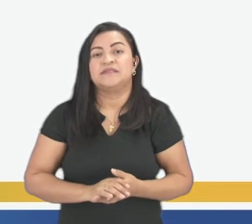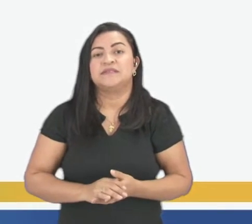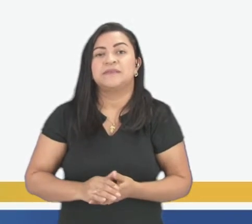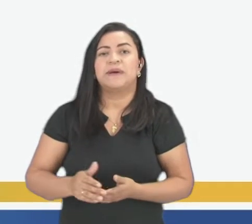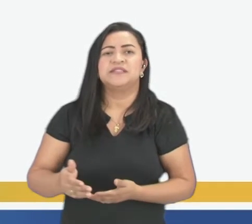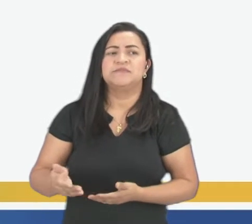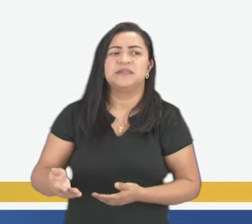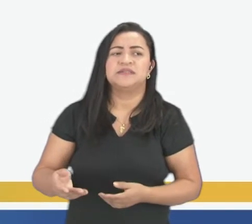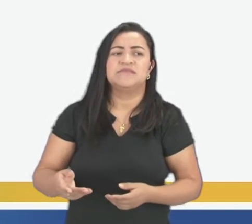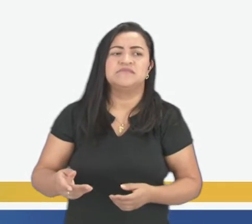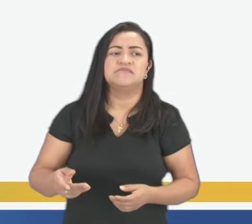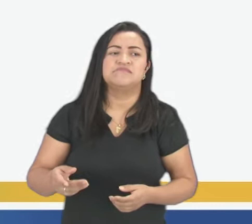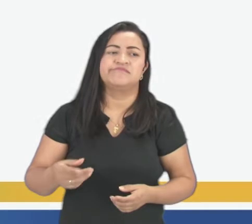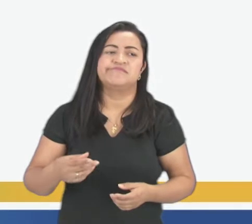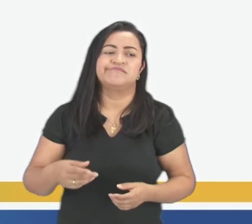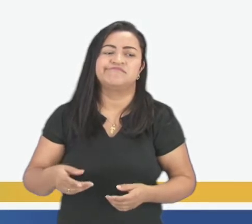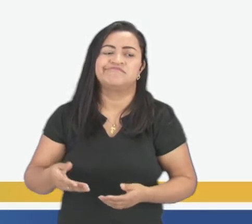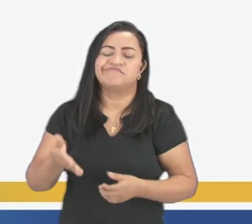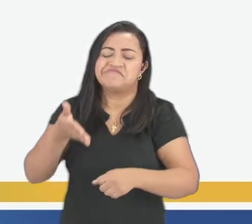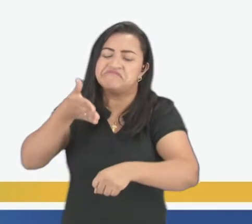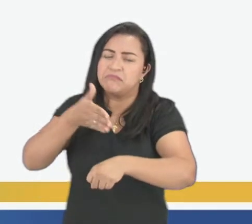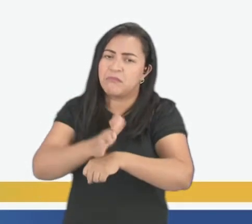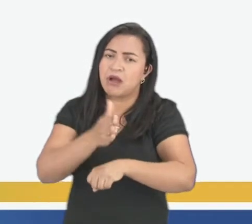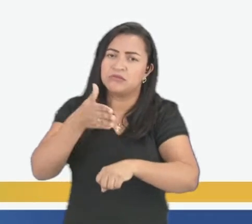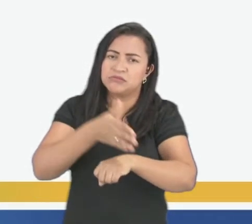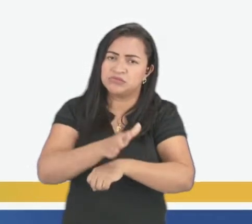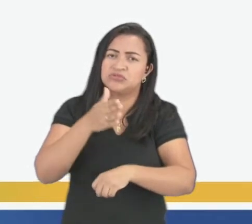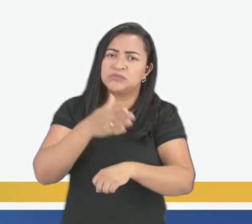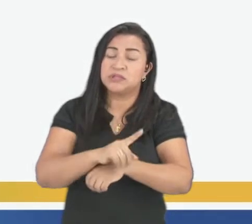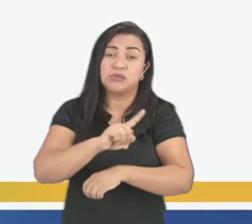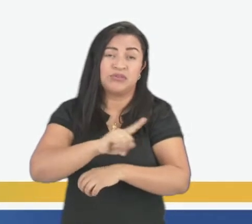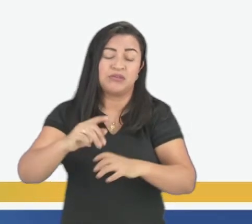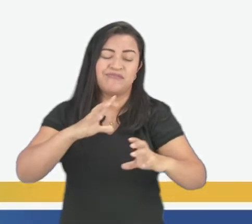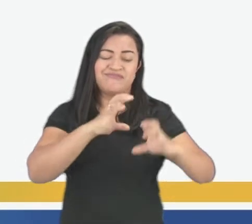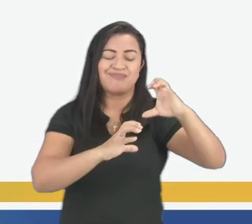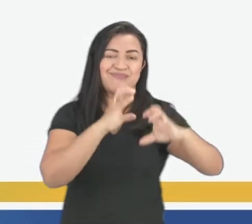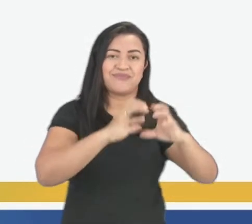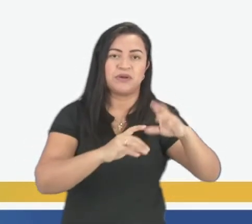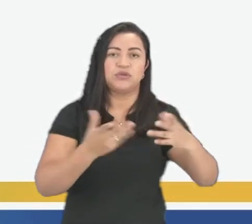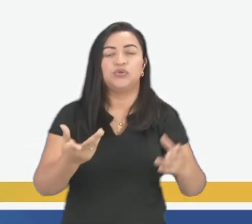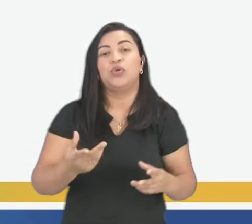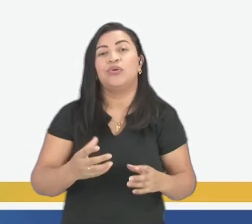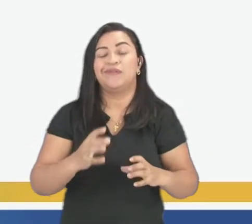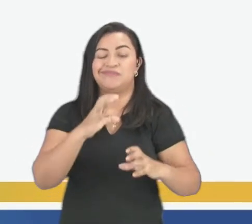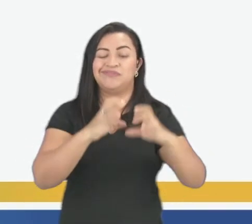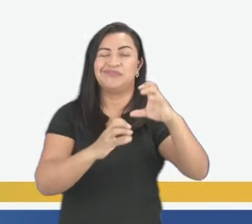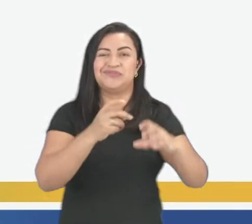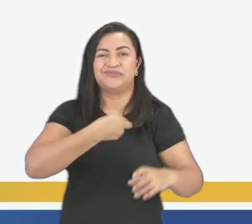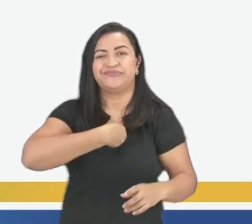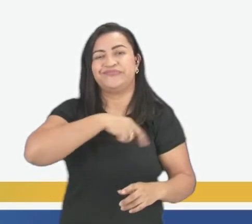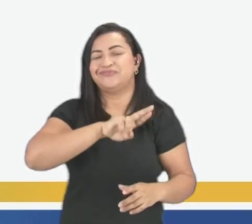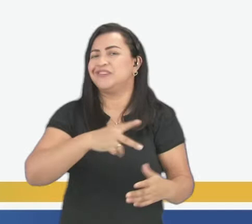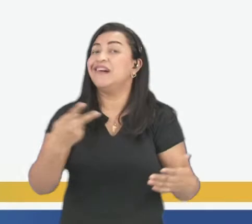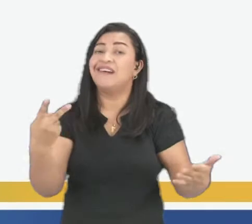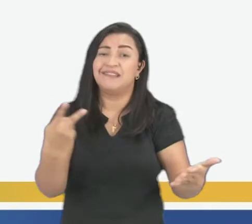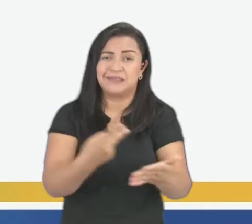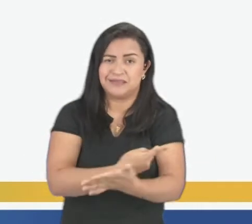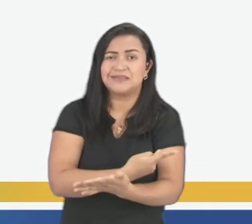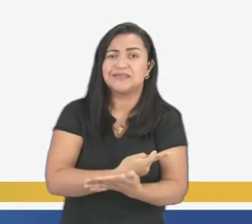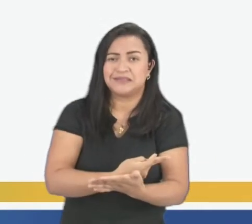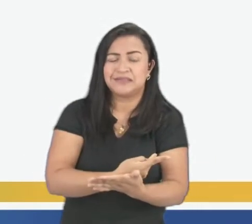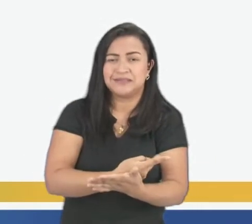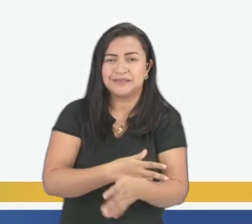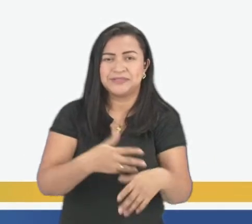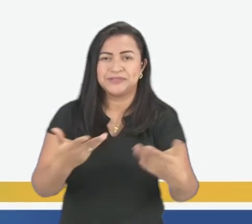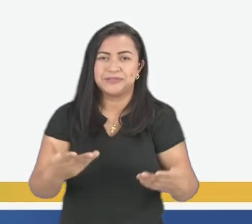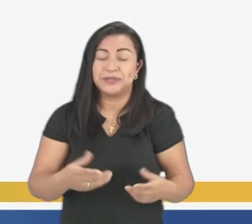participação e não a razão de conflito. Conflito religioso deve ser encarado como incoerência. Precisa